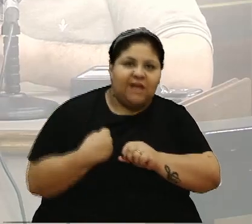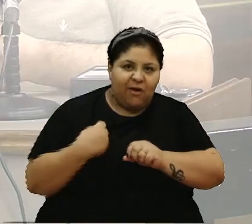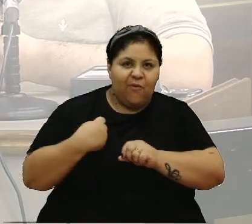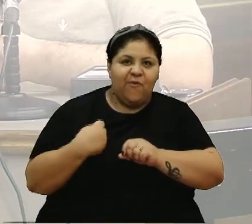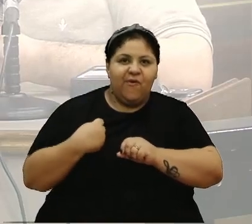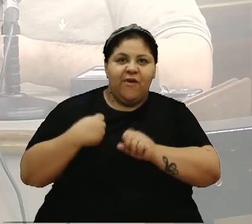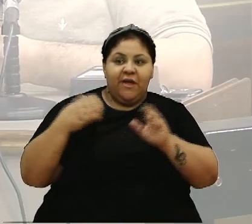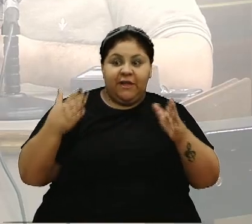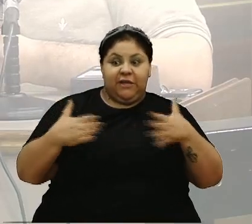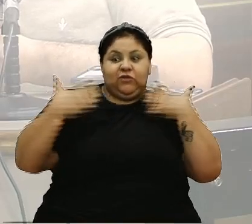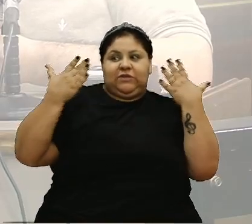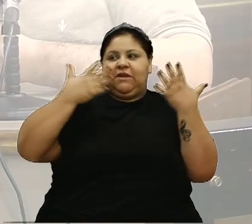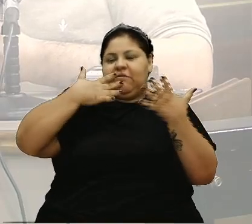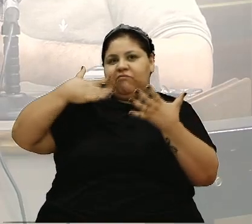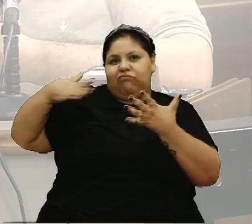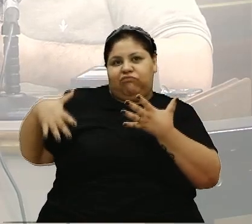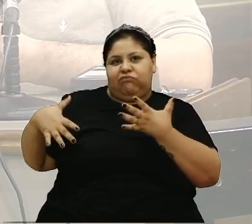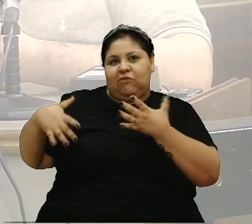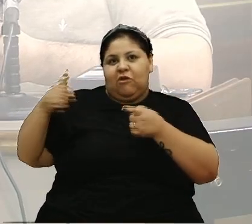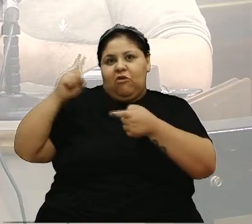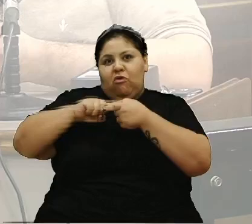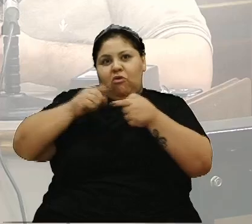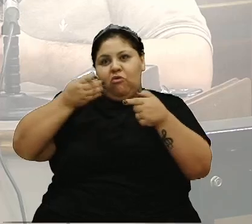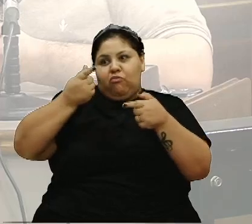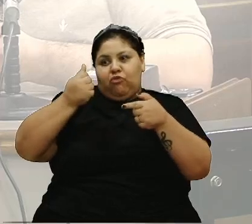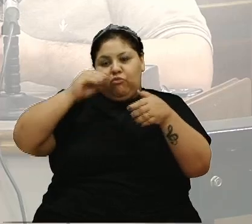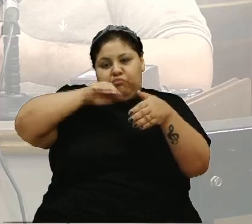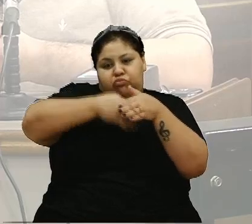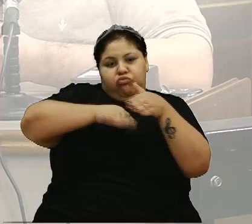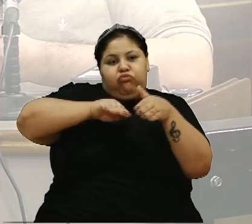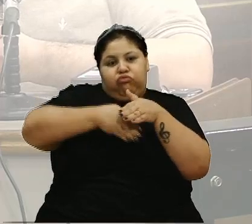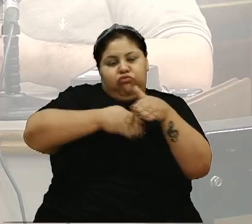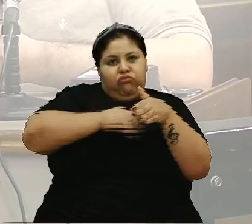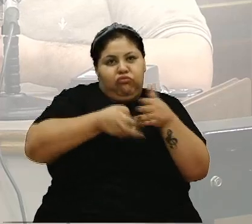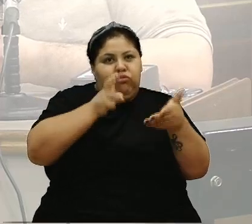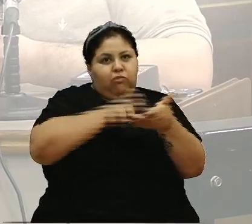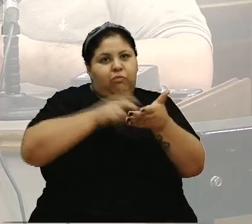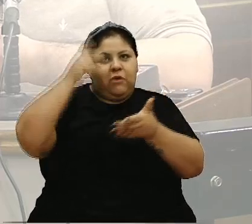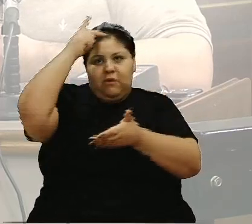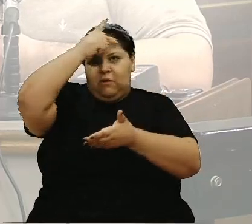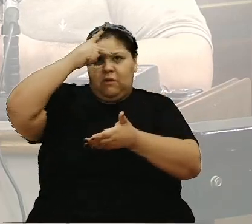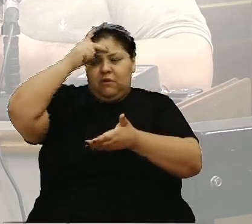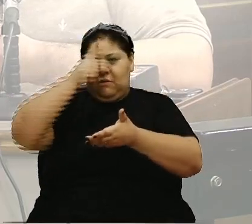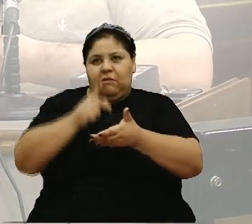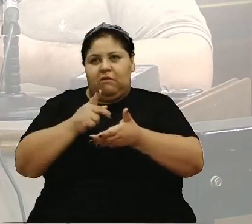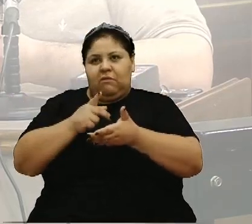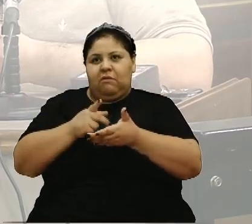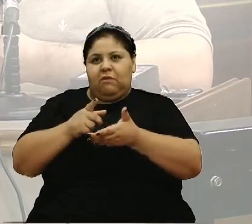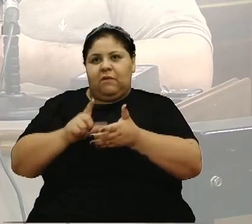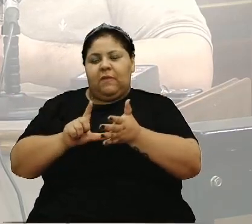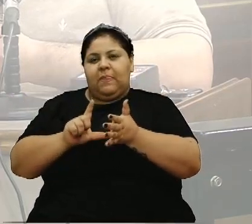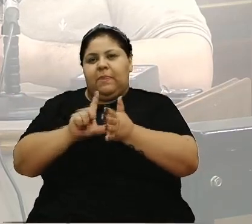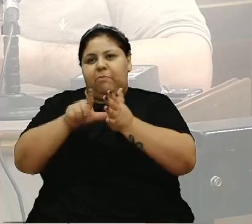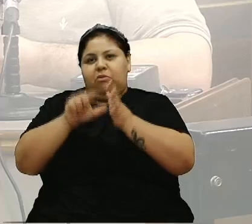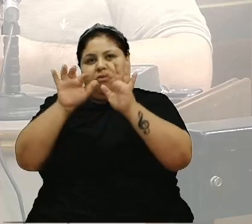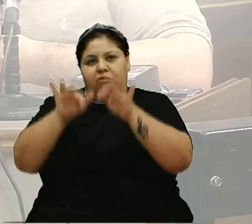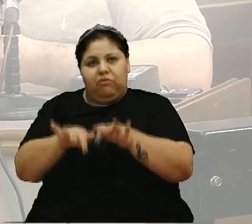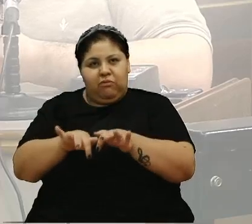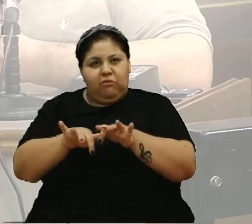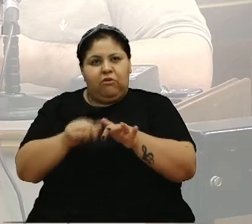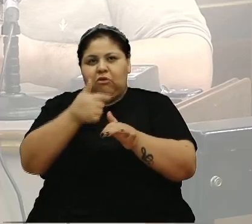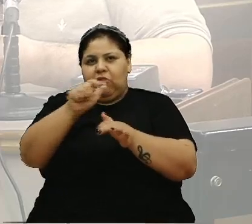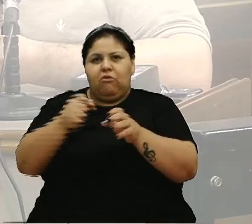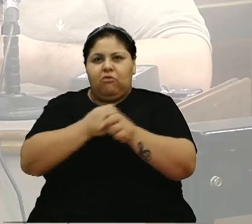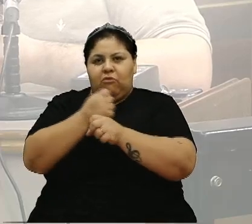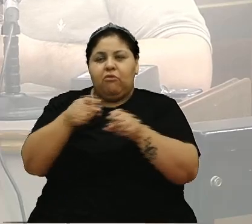porque depositou todo o seu dinheiro no Banco Pelotense, que entrou em liquidação em 1931. Mioranza também